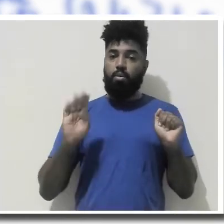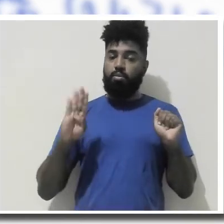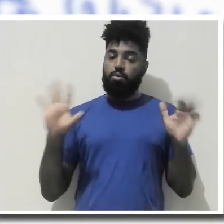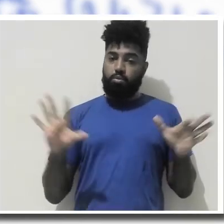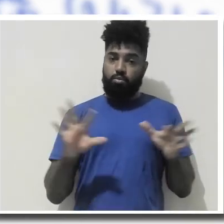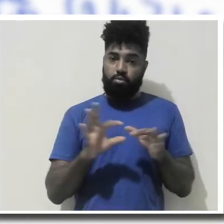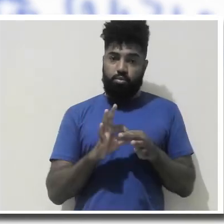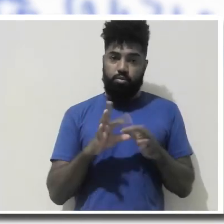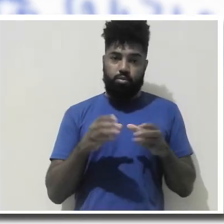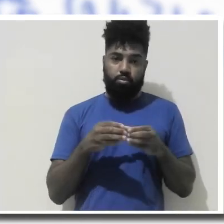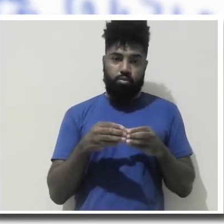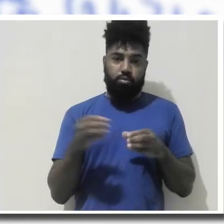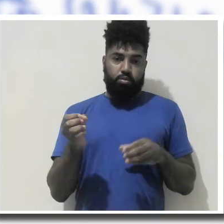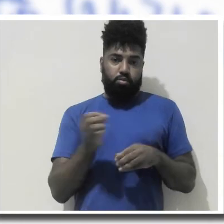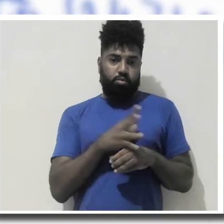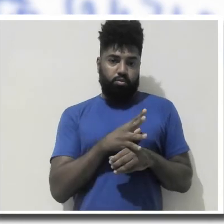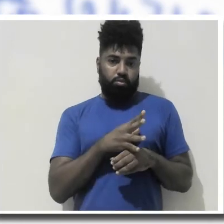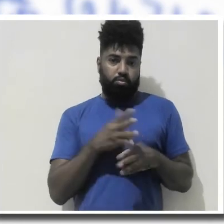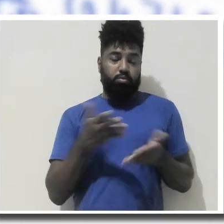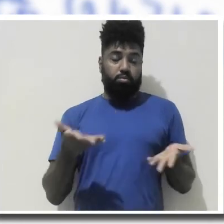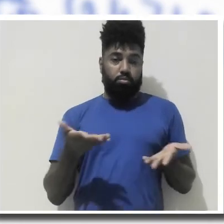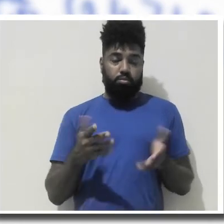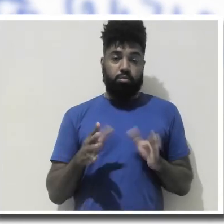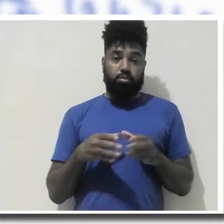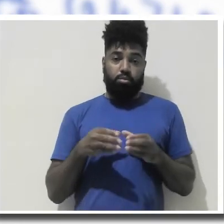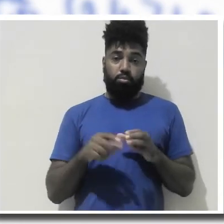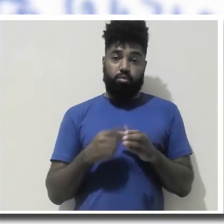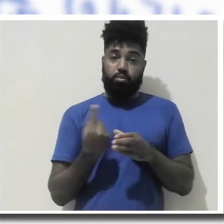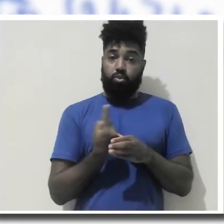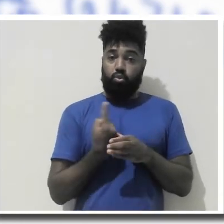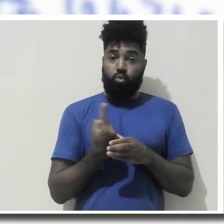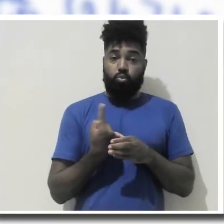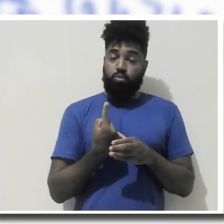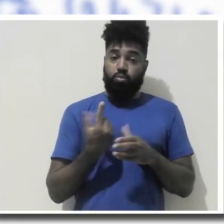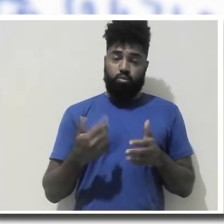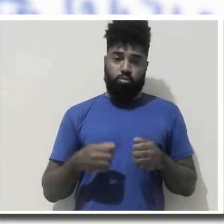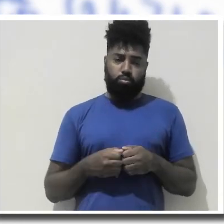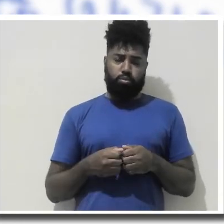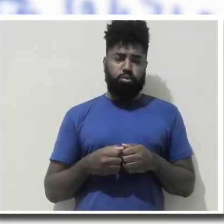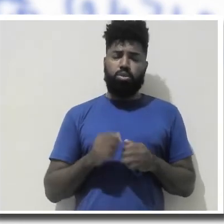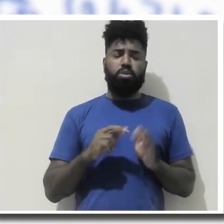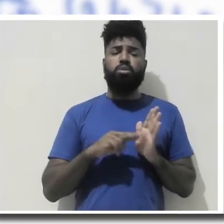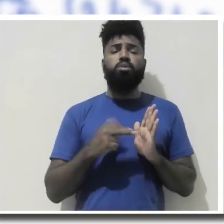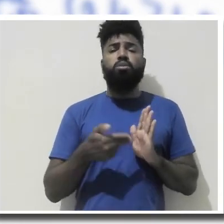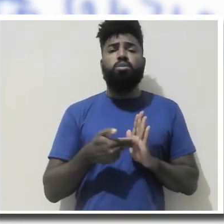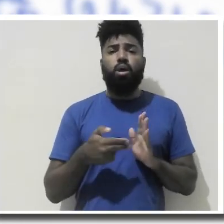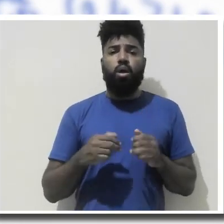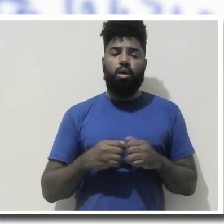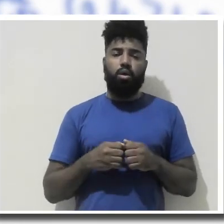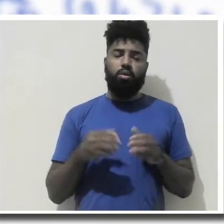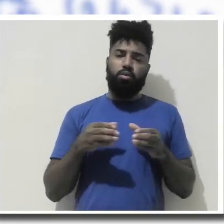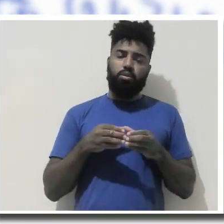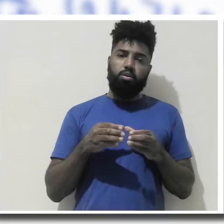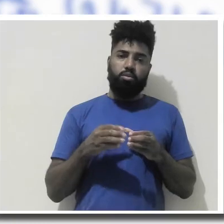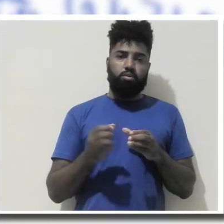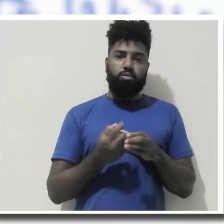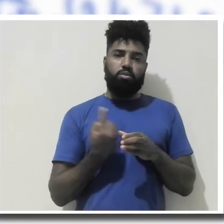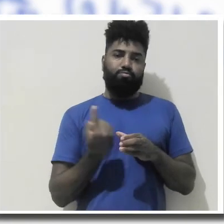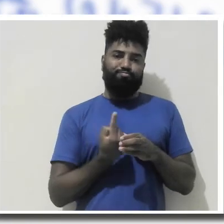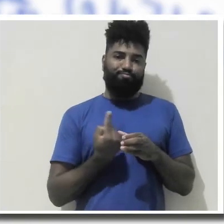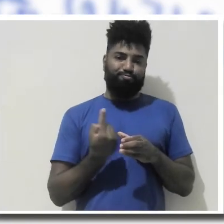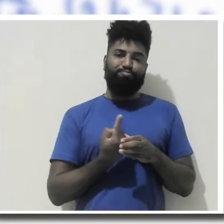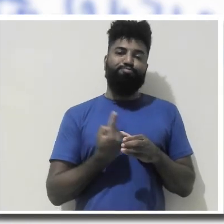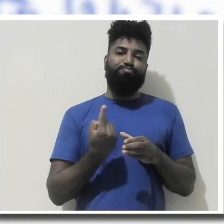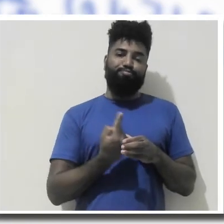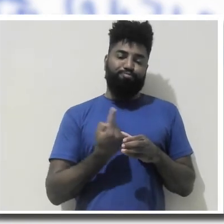um novo conjunto, que é um conjunto unitário. O que significa um conjunto unitário? É um conjunto que só tem